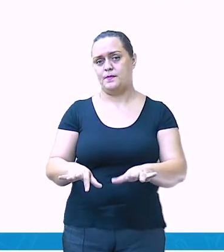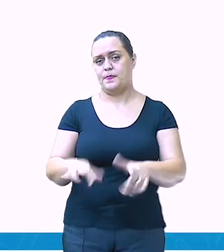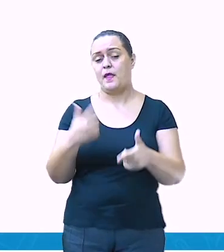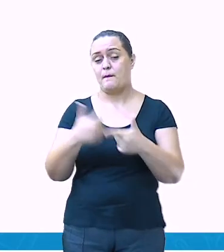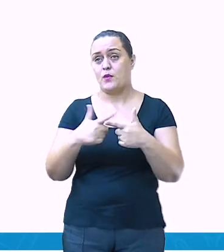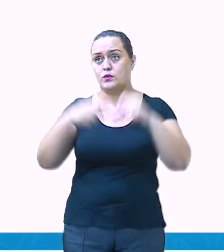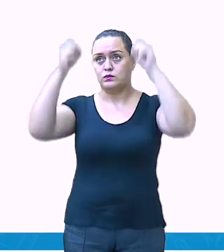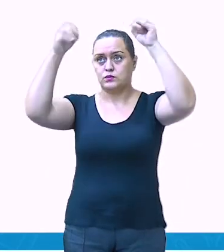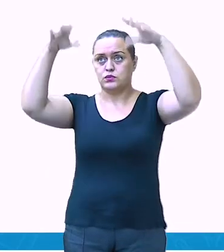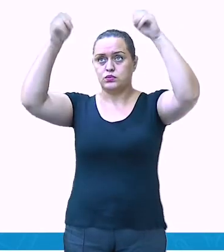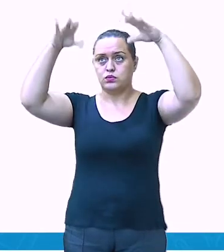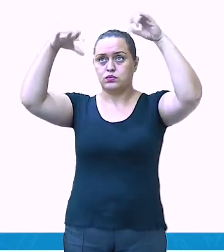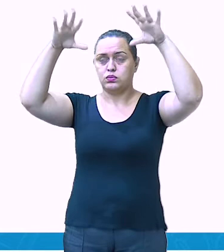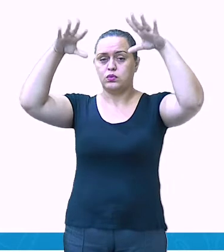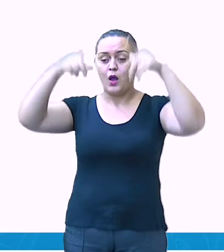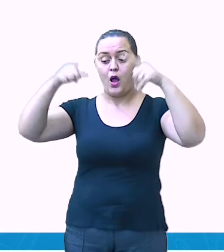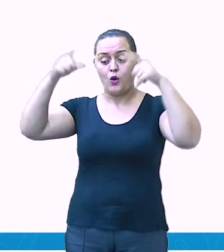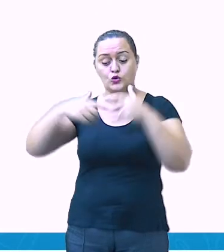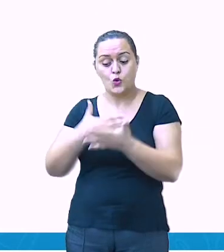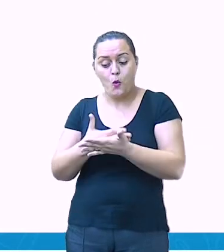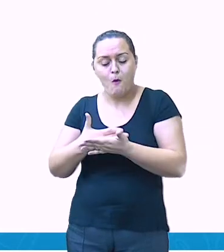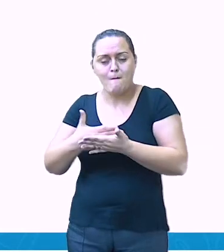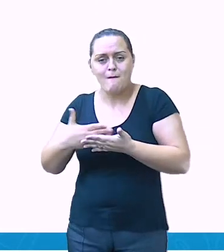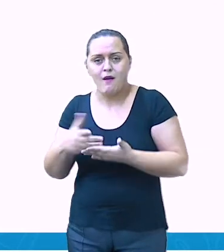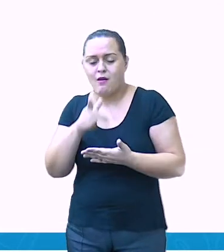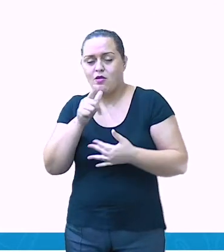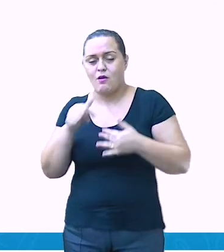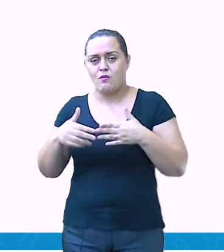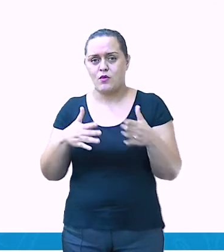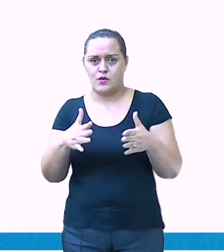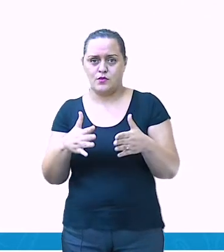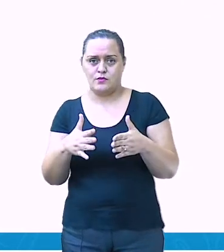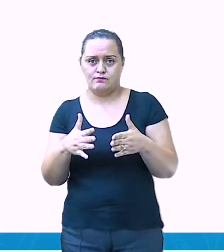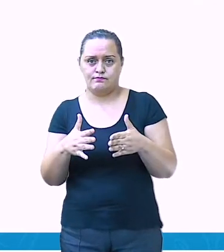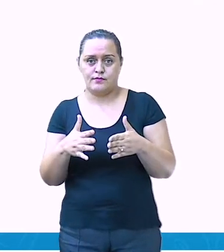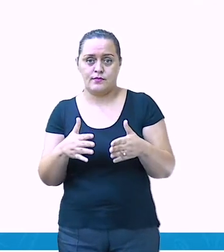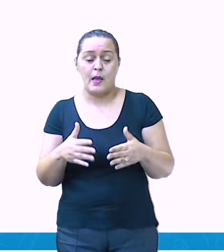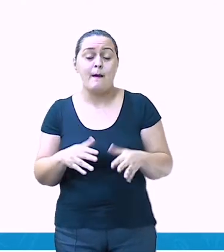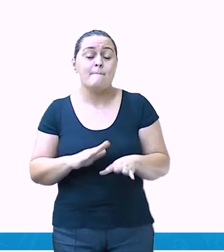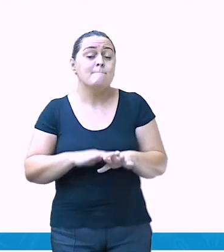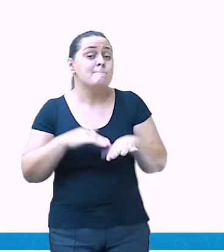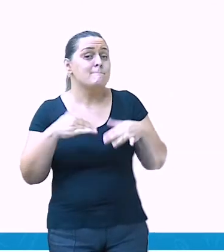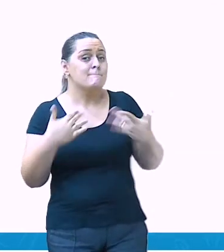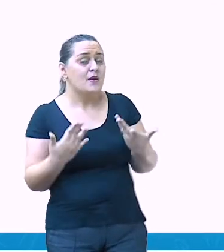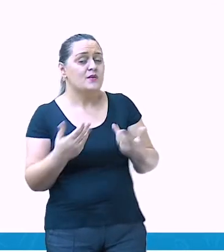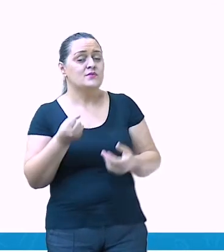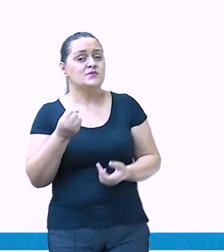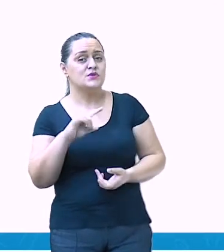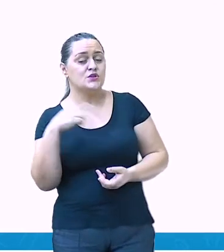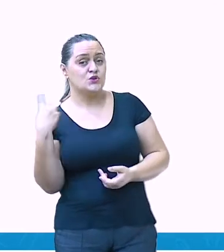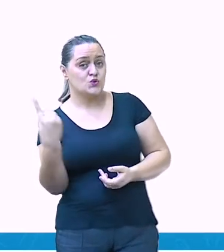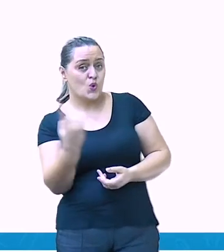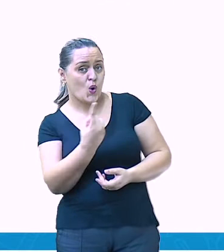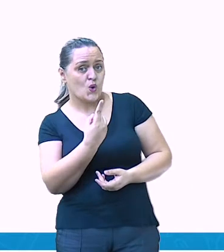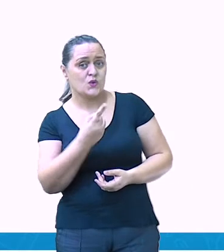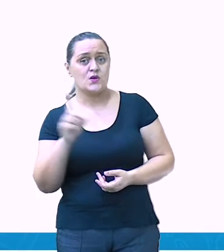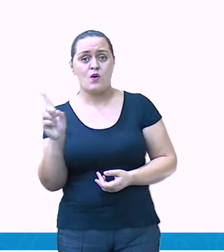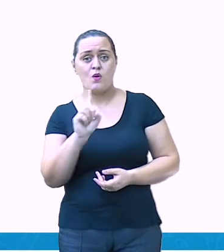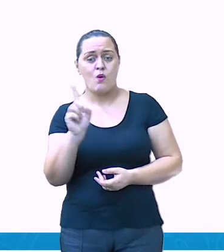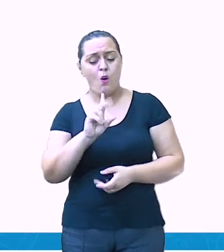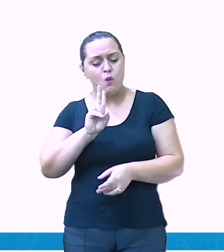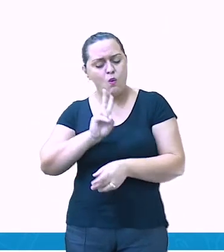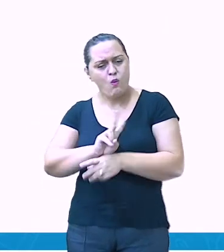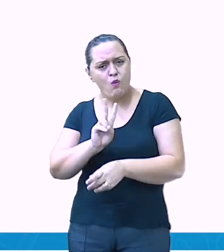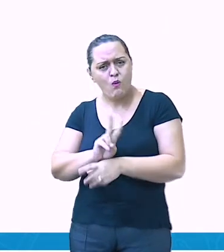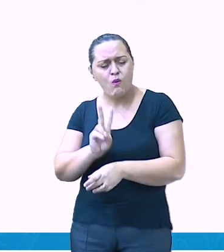não esperada. Agora, quando a gente não cuida deste entorno do nosso rio, quando a gente